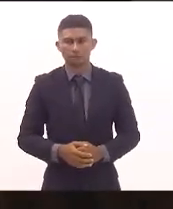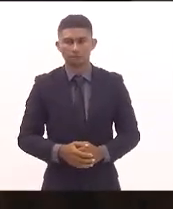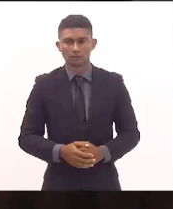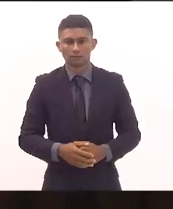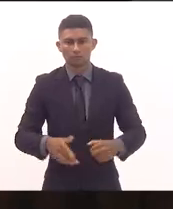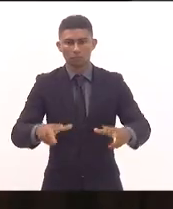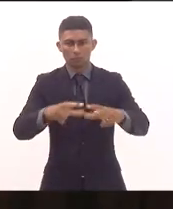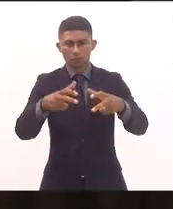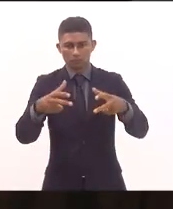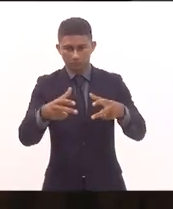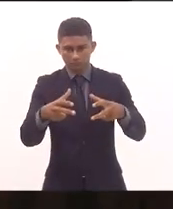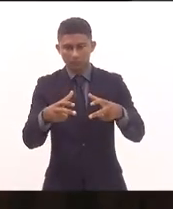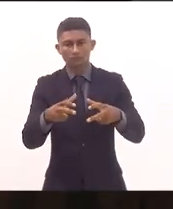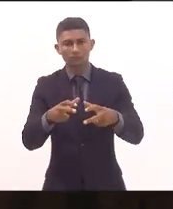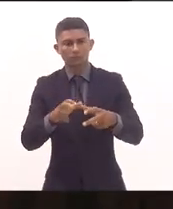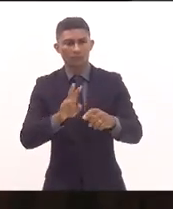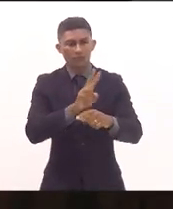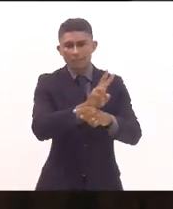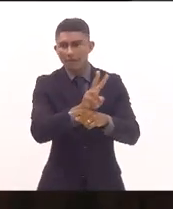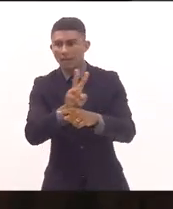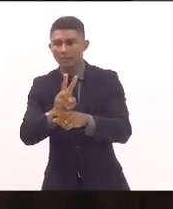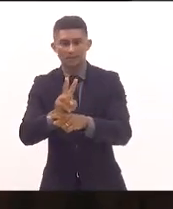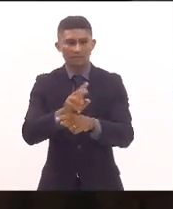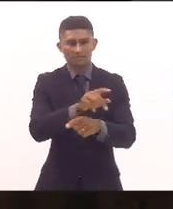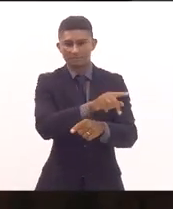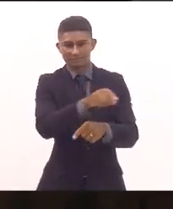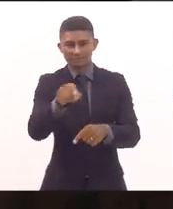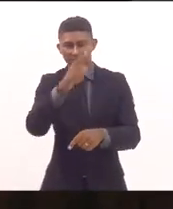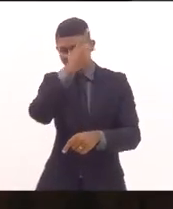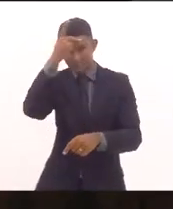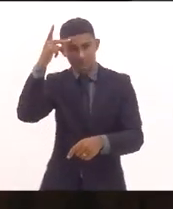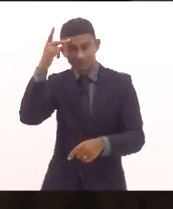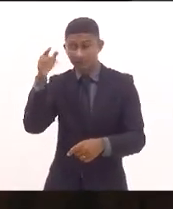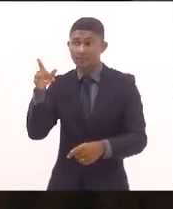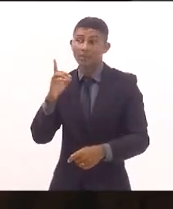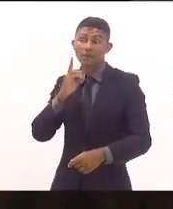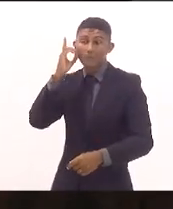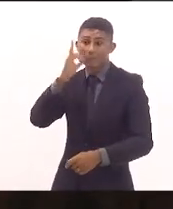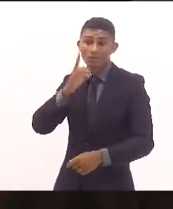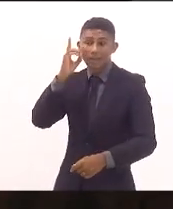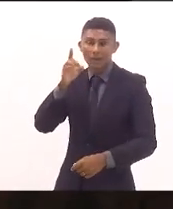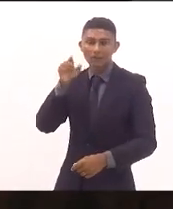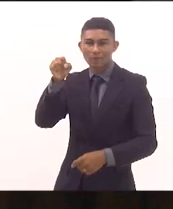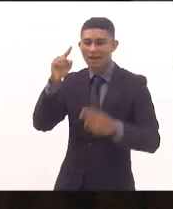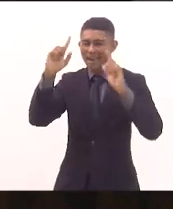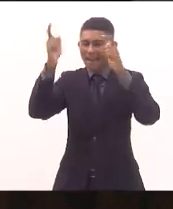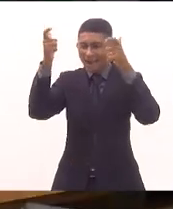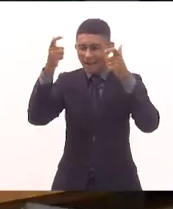Pela Comissão de Defesa do Consumidor, deputado Imperador de Madureira, Dionísio Lins.